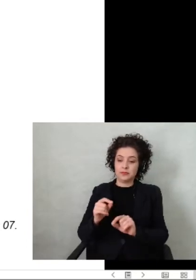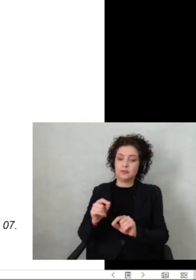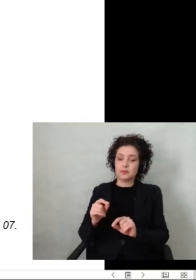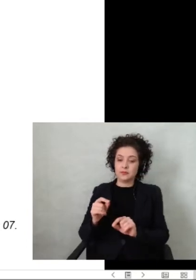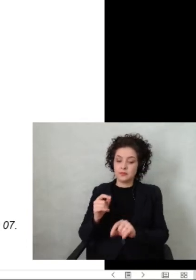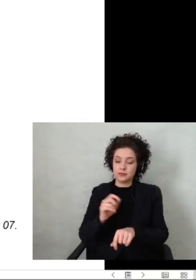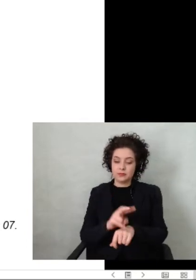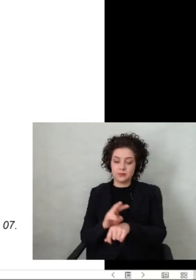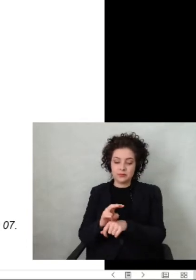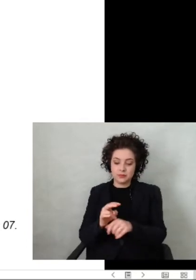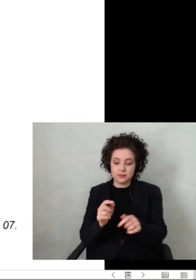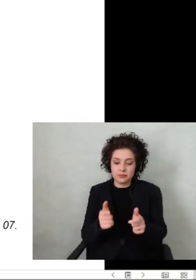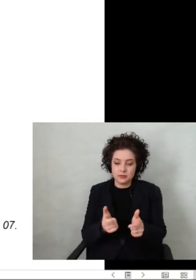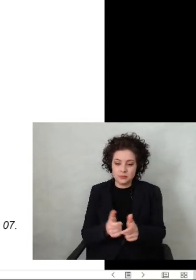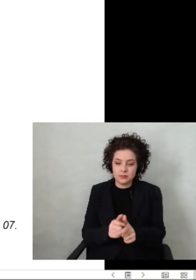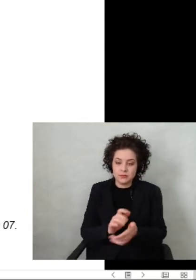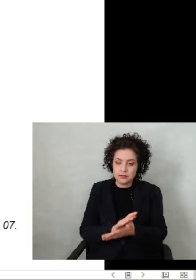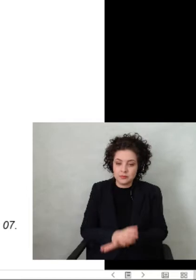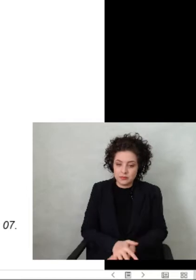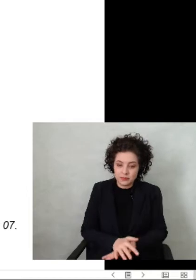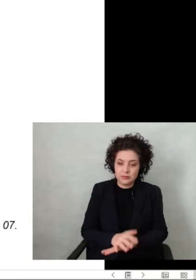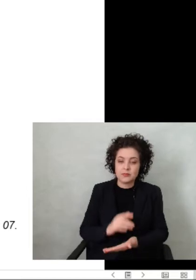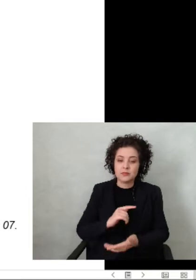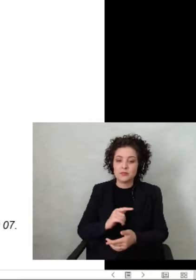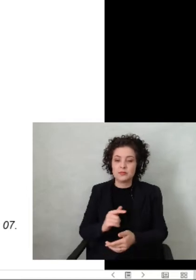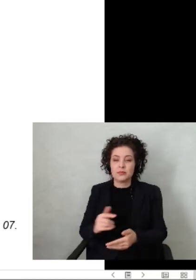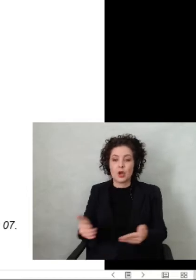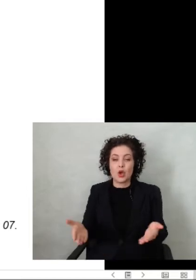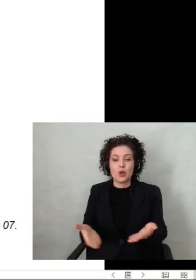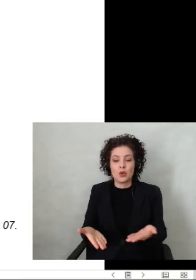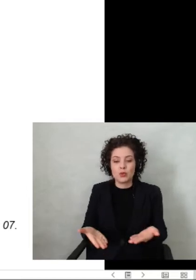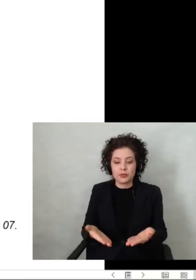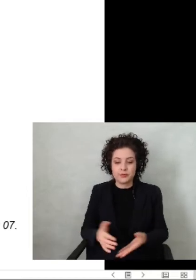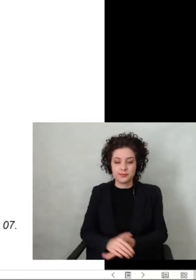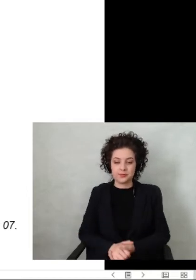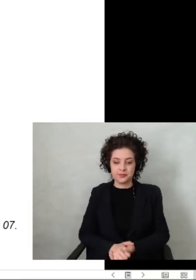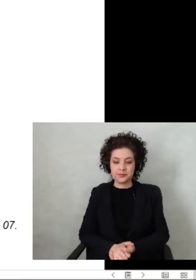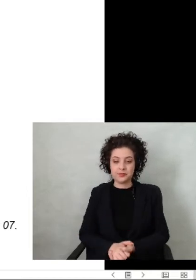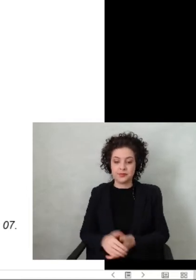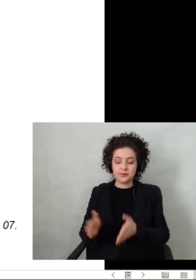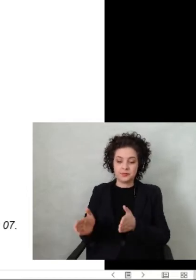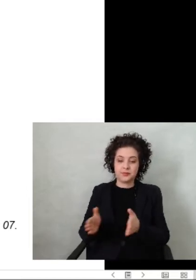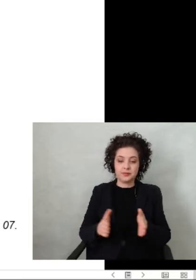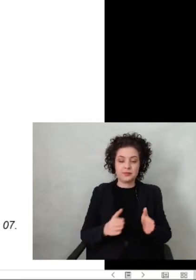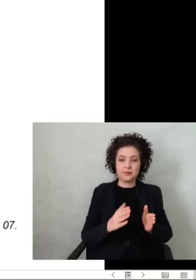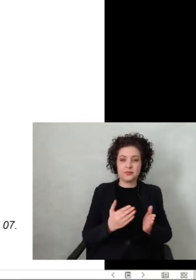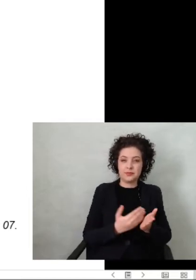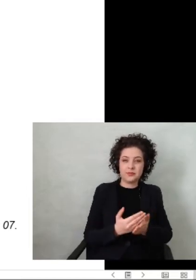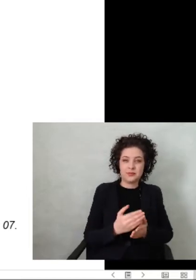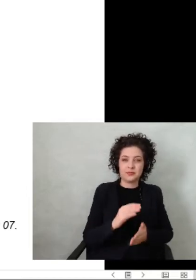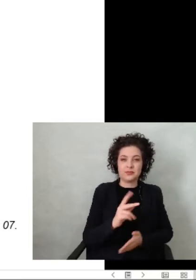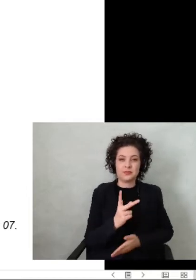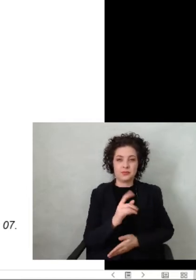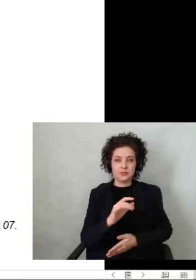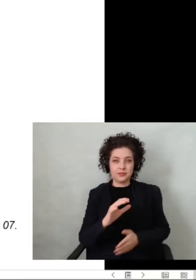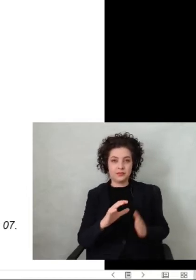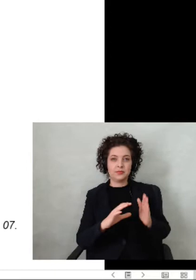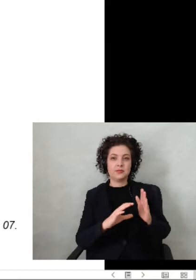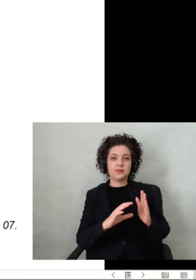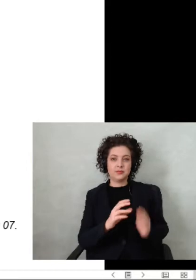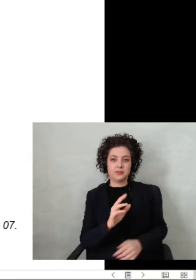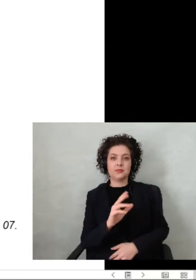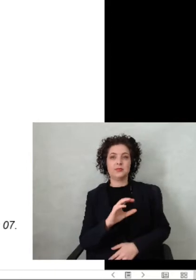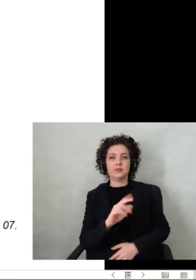interessante, né? São os tempos modernos. Isso começou com o HIV. O HIV, tratamento